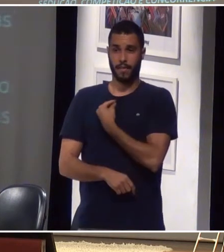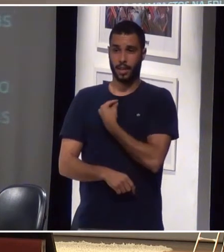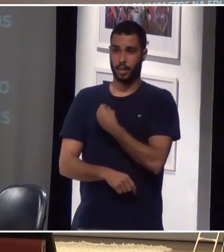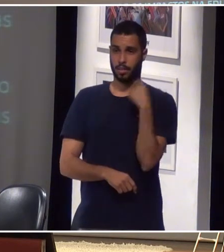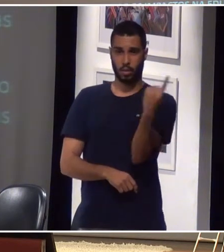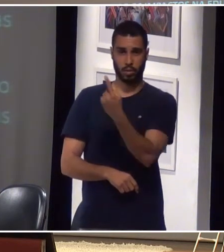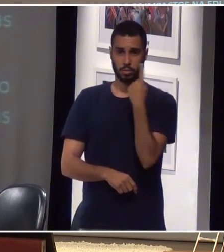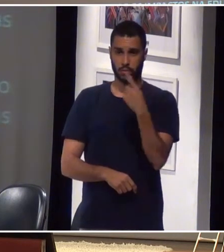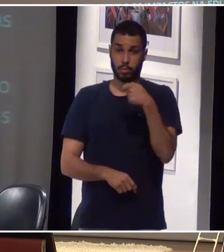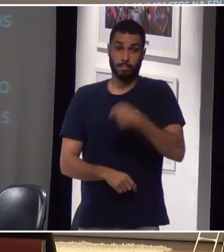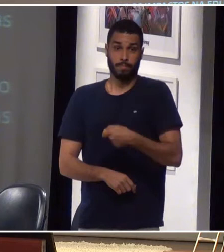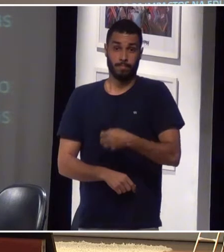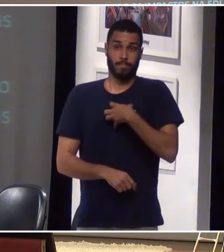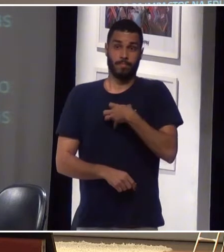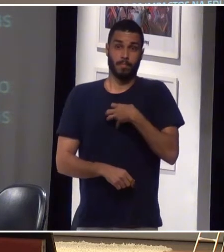para os surdos, para todos.